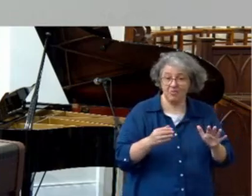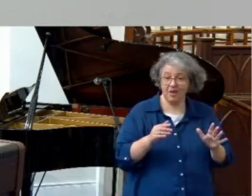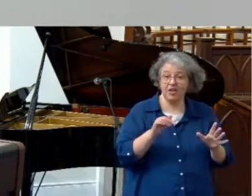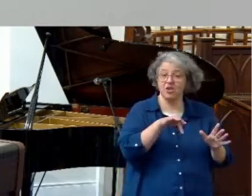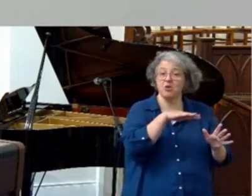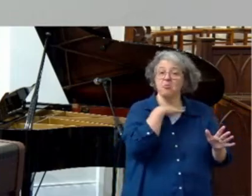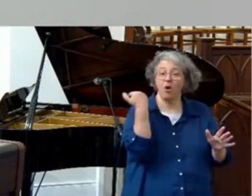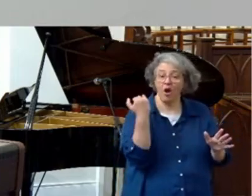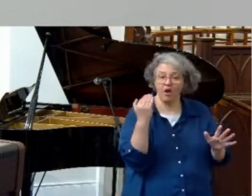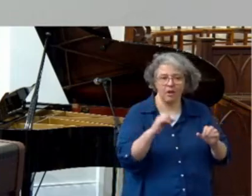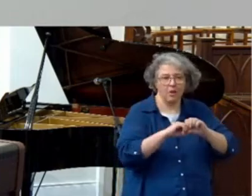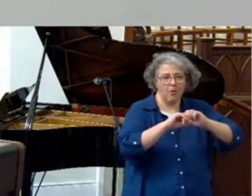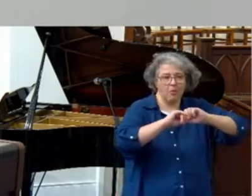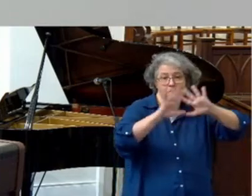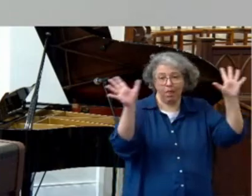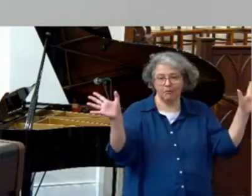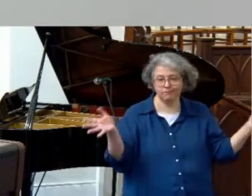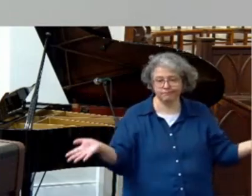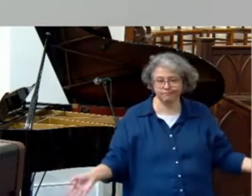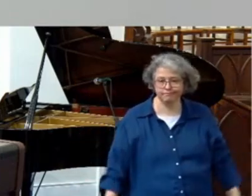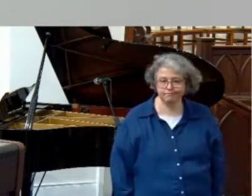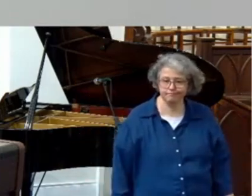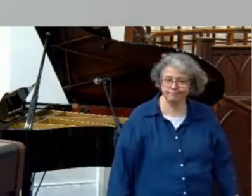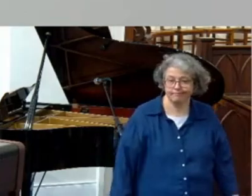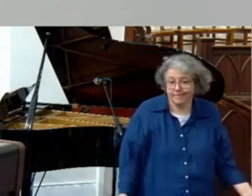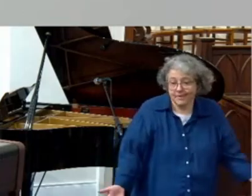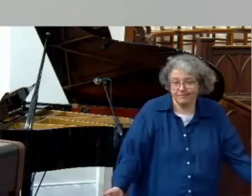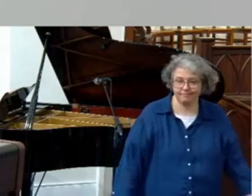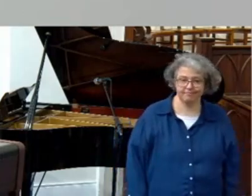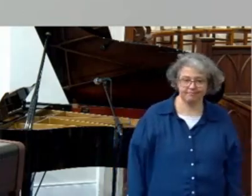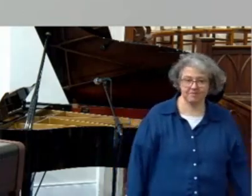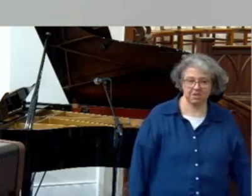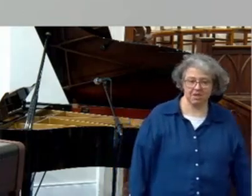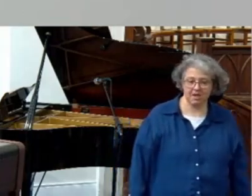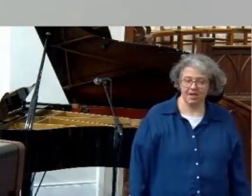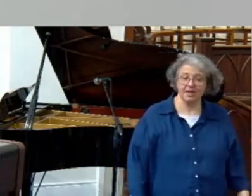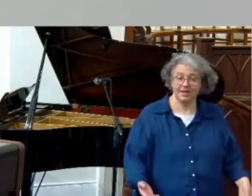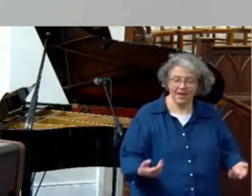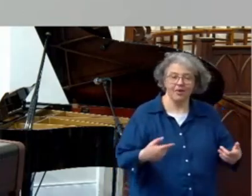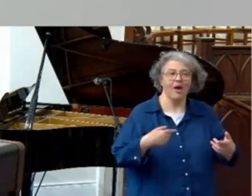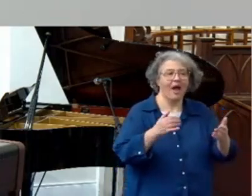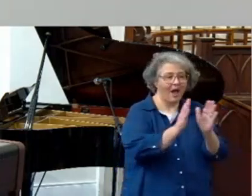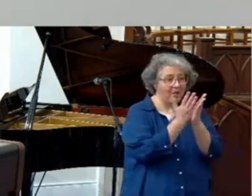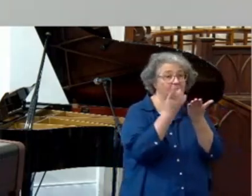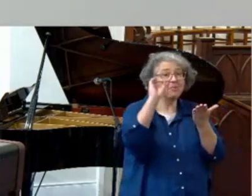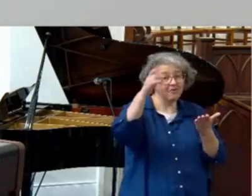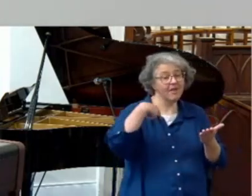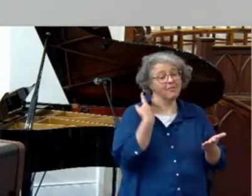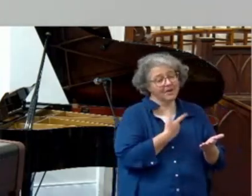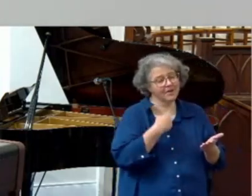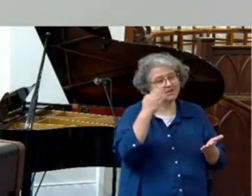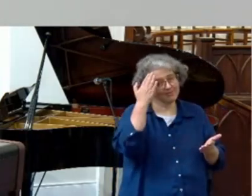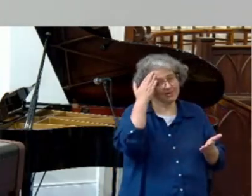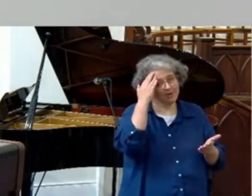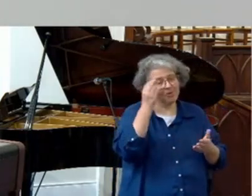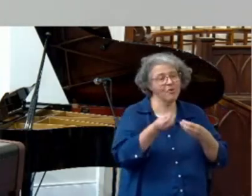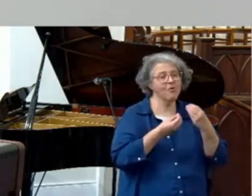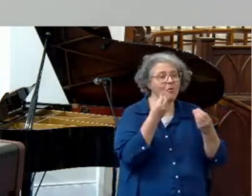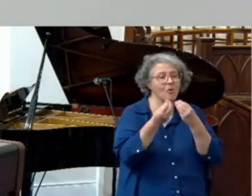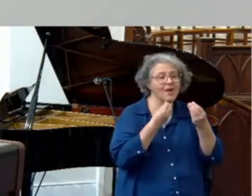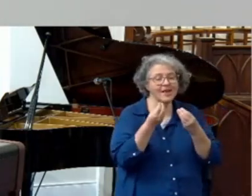fazer. Senhor, dá-me conhecer o meu fim e qual a soma dos meus dias, para que eu reconheça a